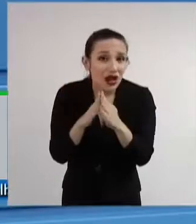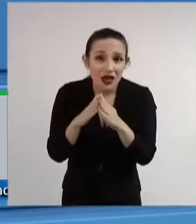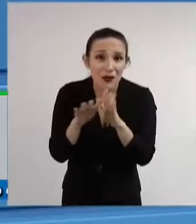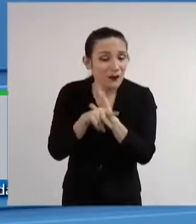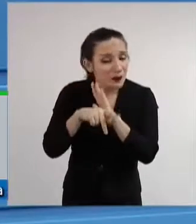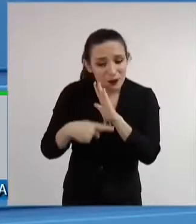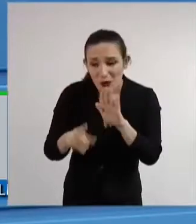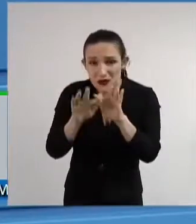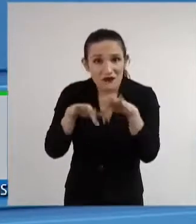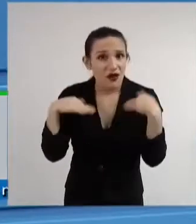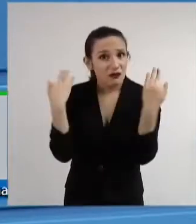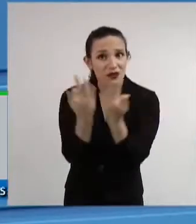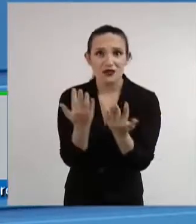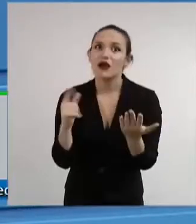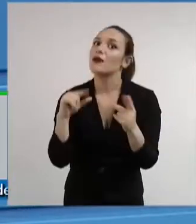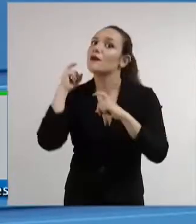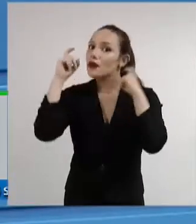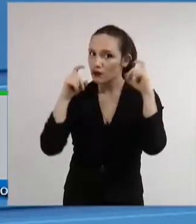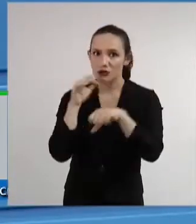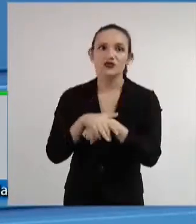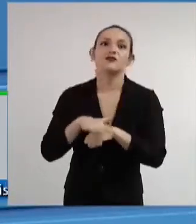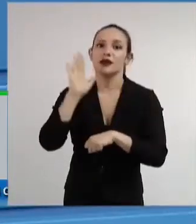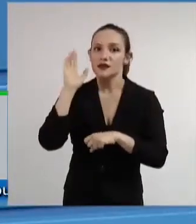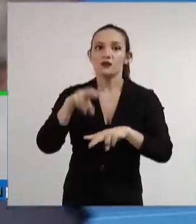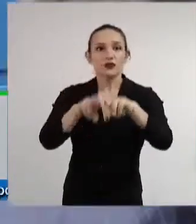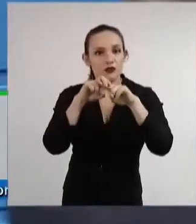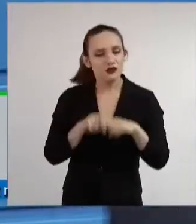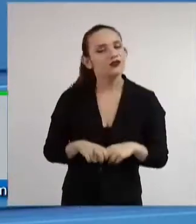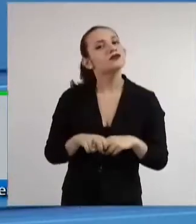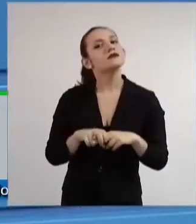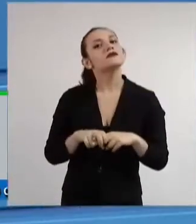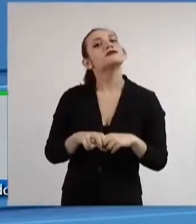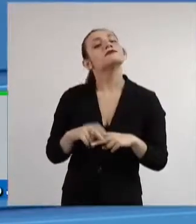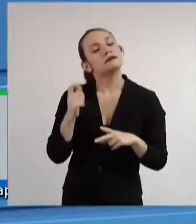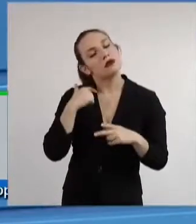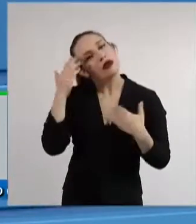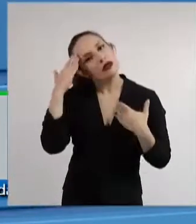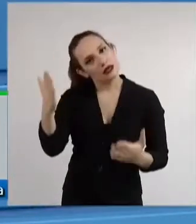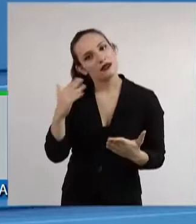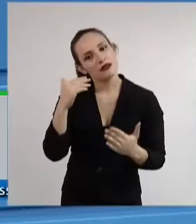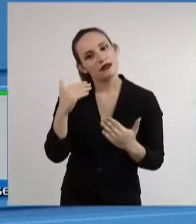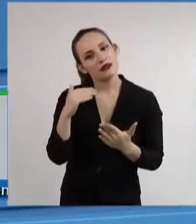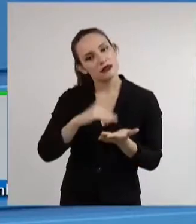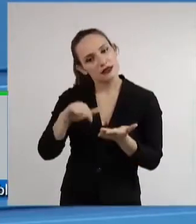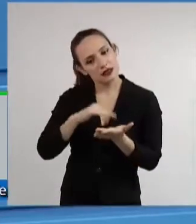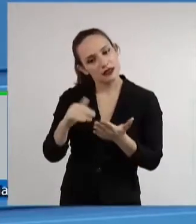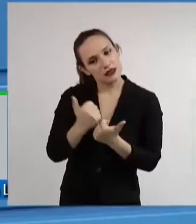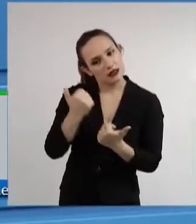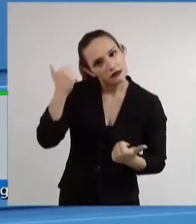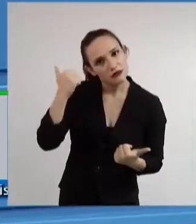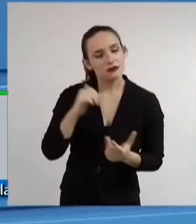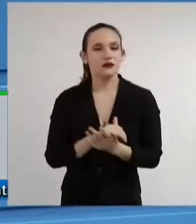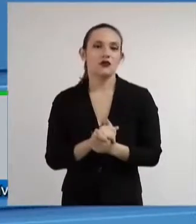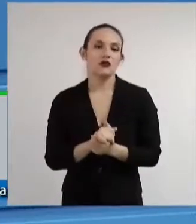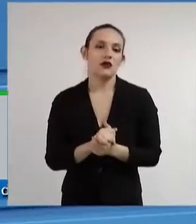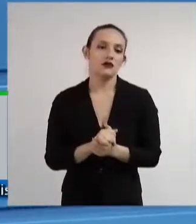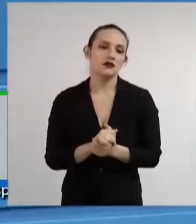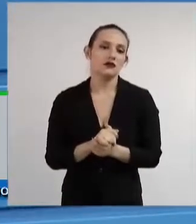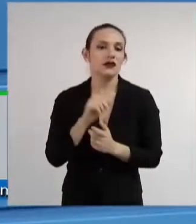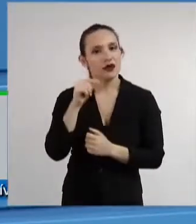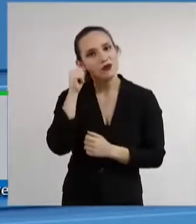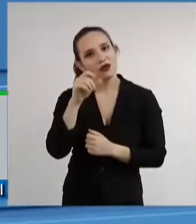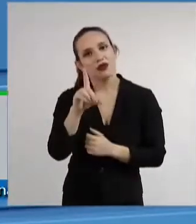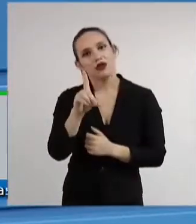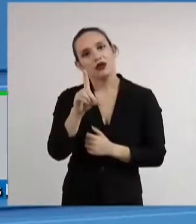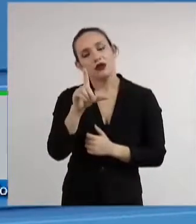é preocupante. E aí eu acho que muito se deve a essa subsecretaria ter sido criada e ser tocada pela doutora Luciana, que